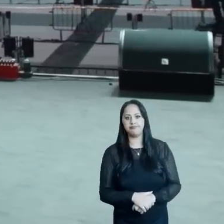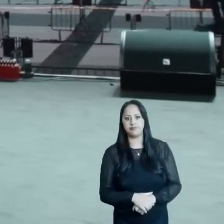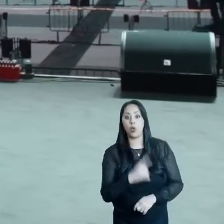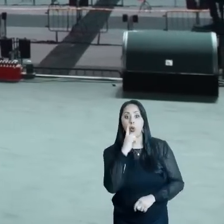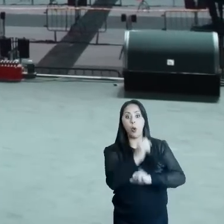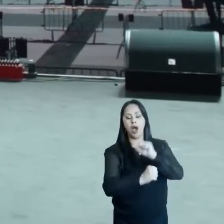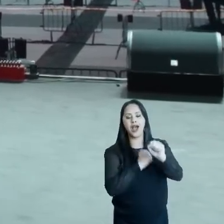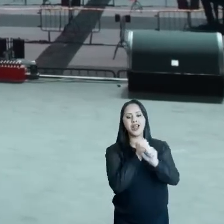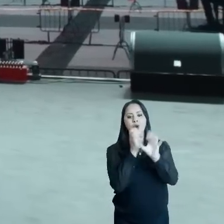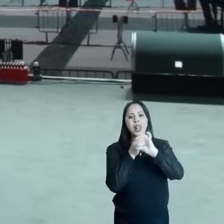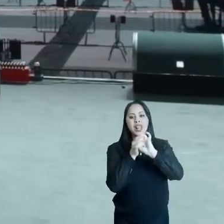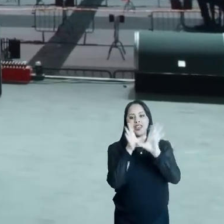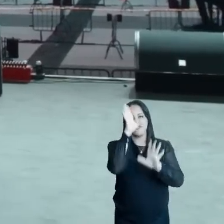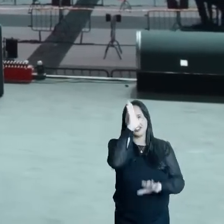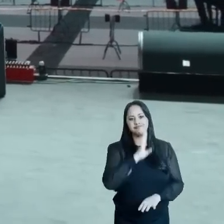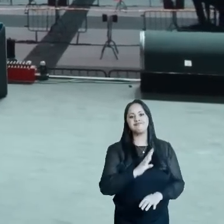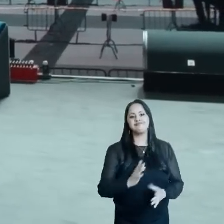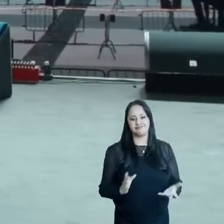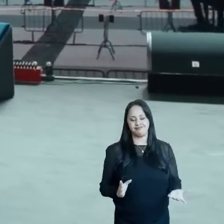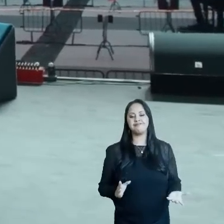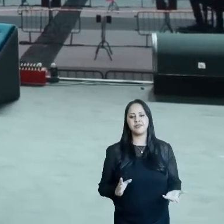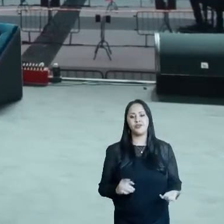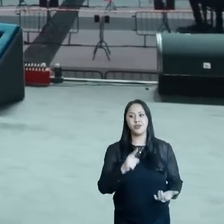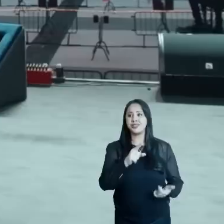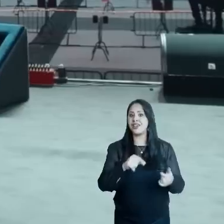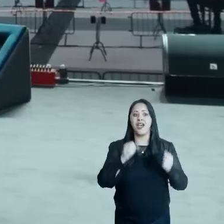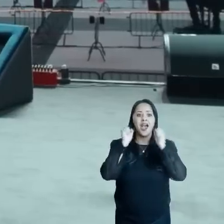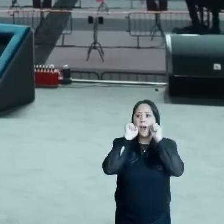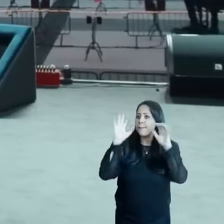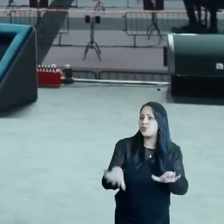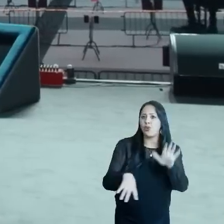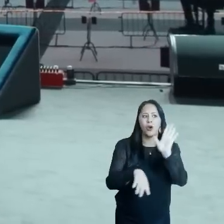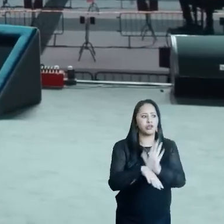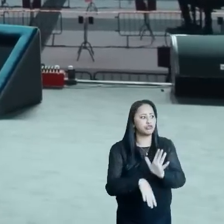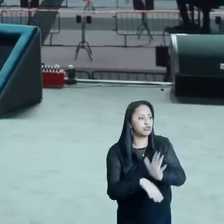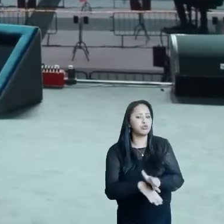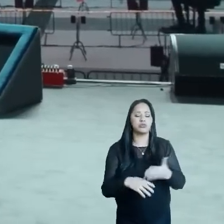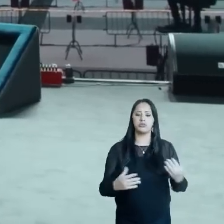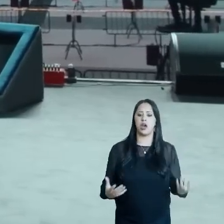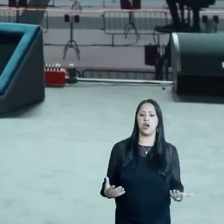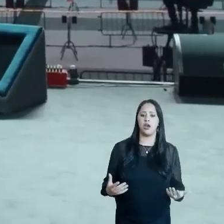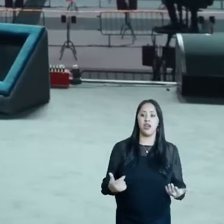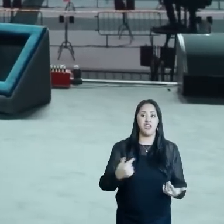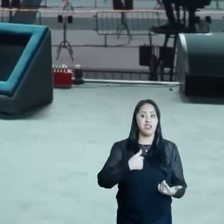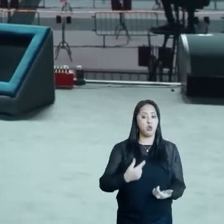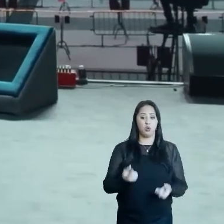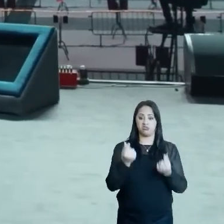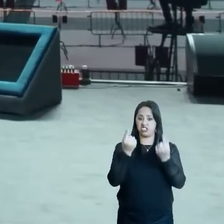faz tudo de graça, você faz tudo para abençoar, e eu vou dizer para vocês, eu